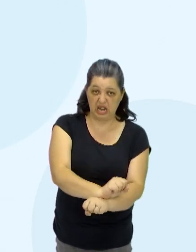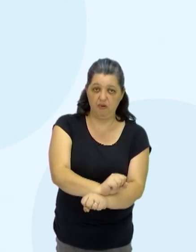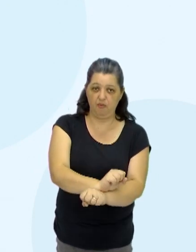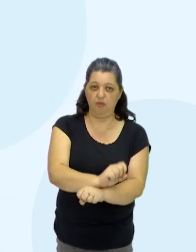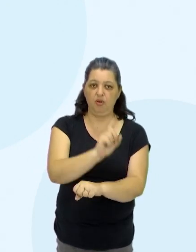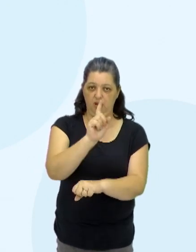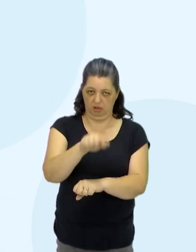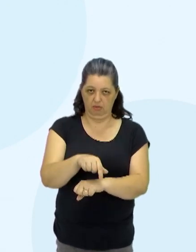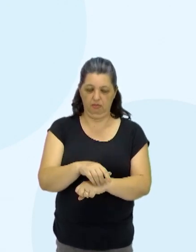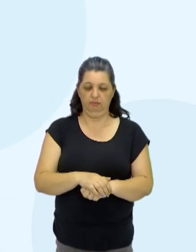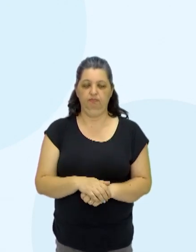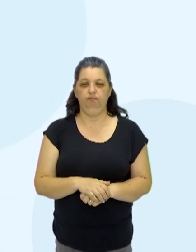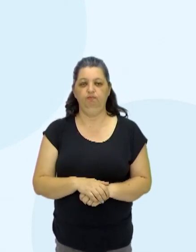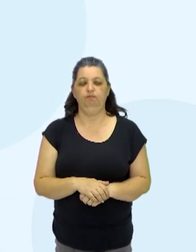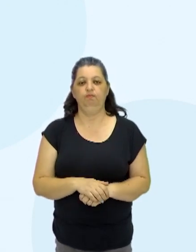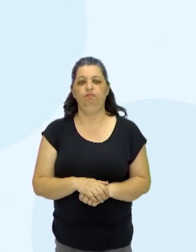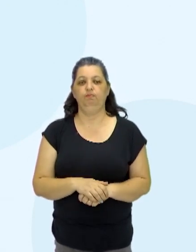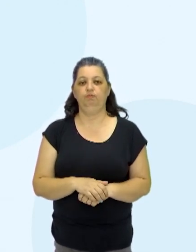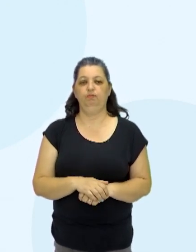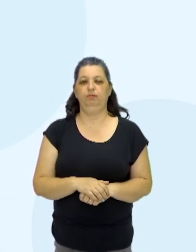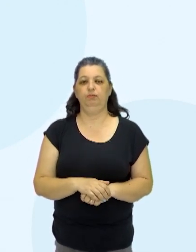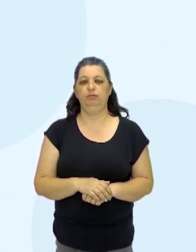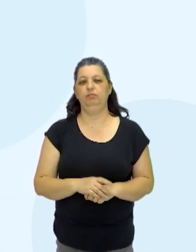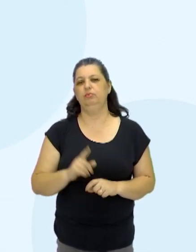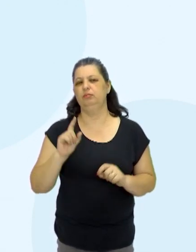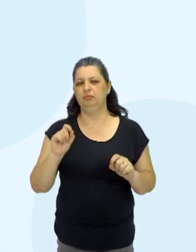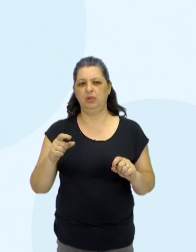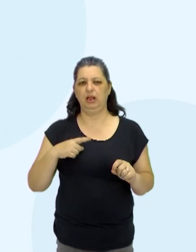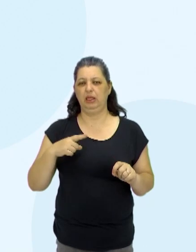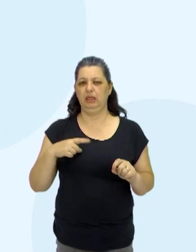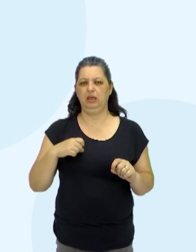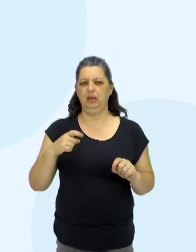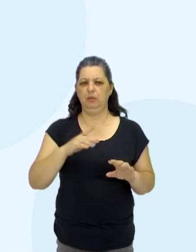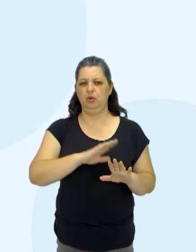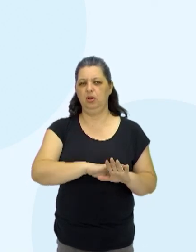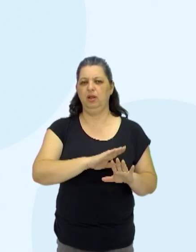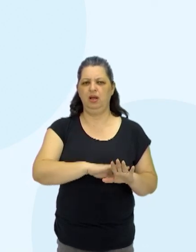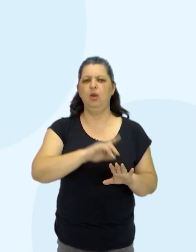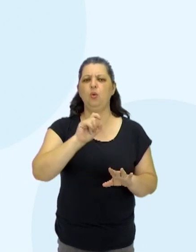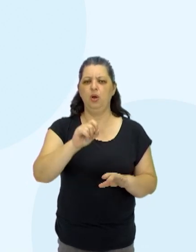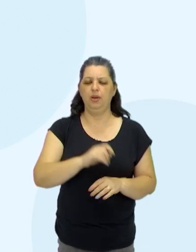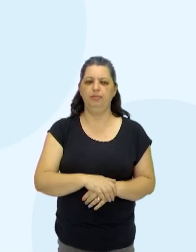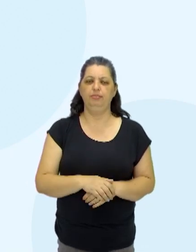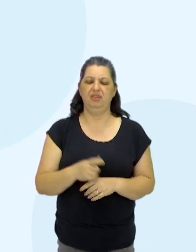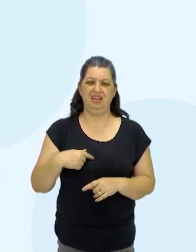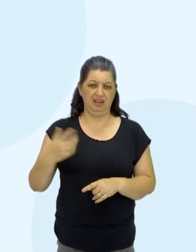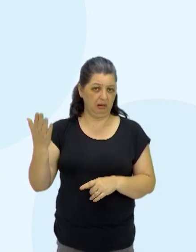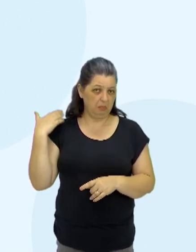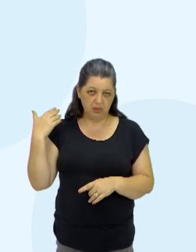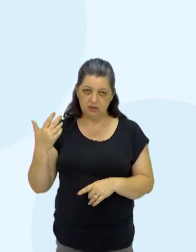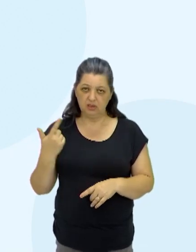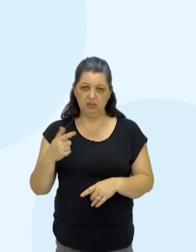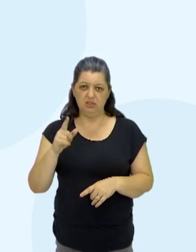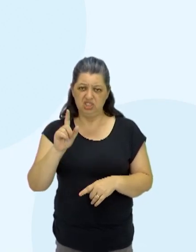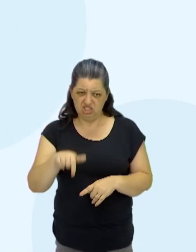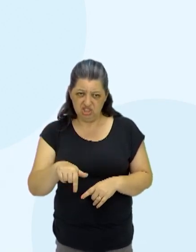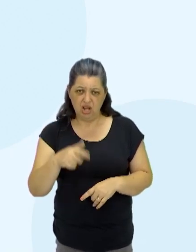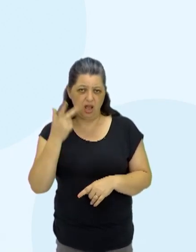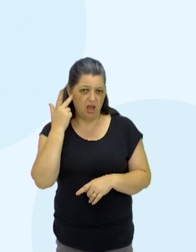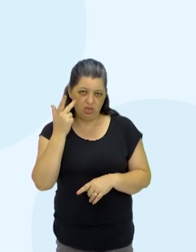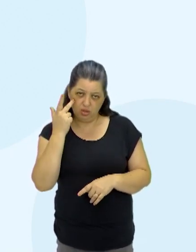questão da escravidão, surge muito o que você falou aqui. Ah, mas na época não estava naturalizado